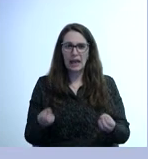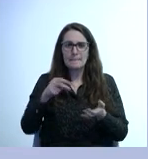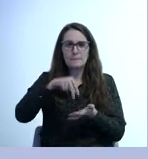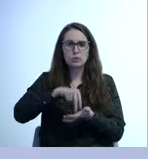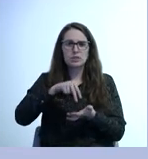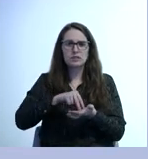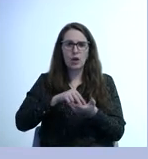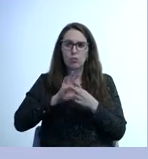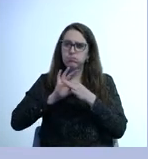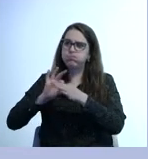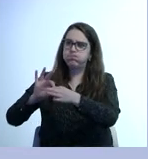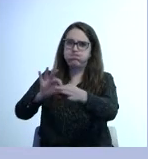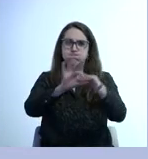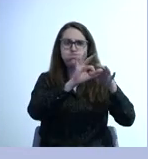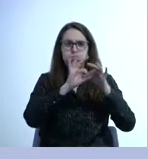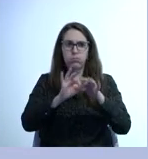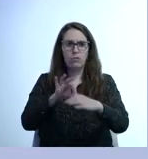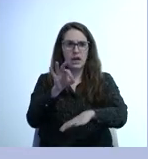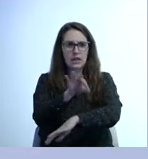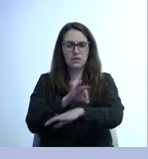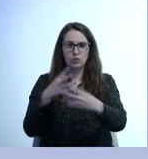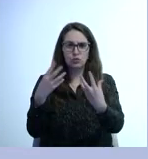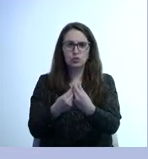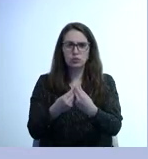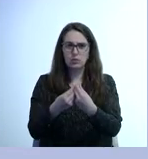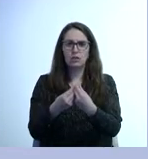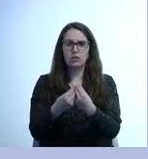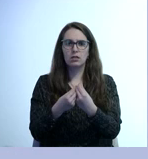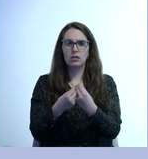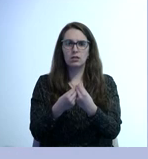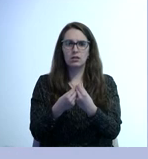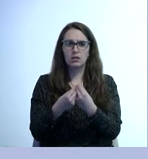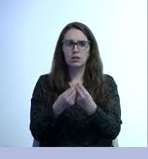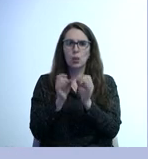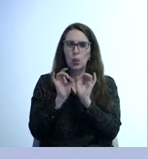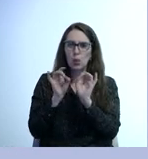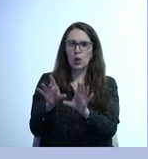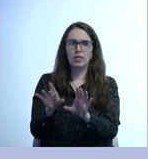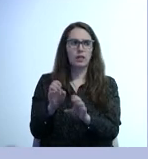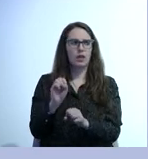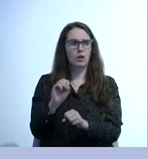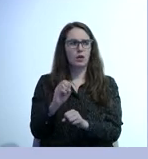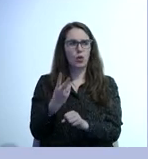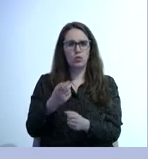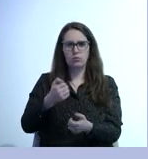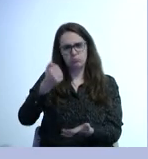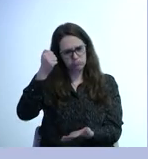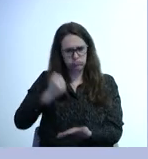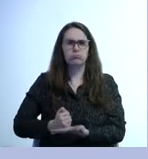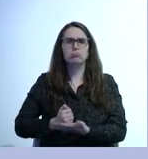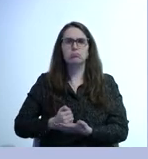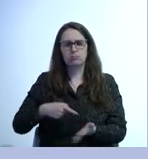posição coletiva dos arquitetos no sentido de dar, se for preciso, dois murros na